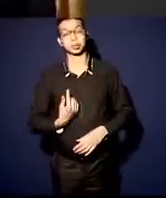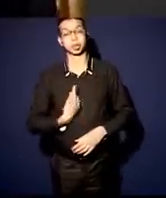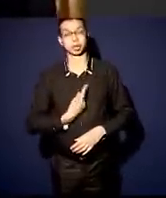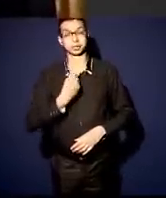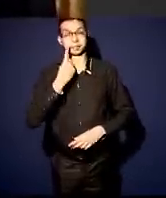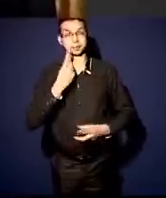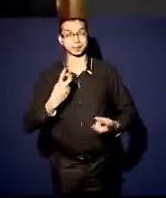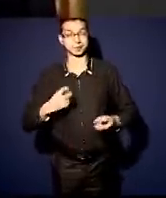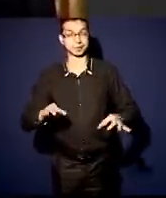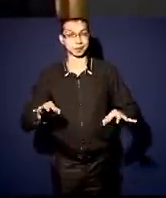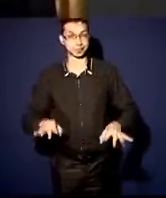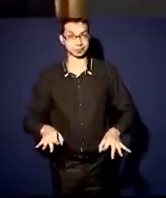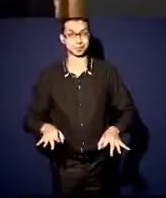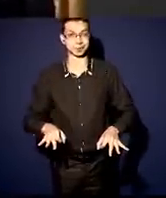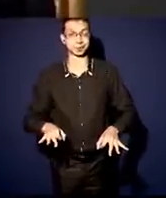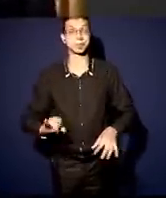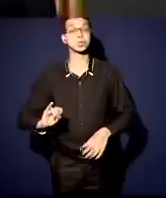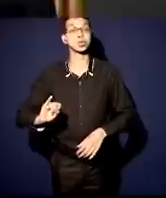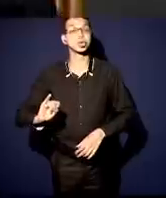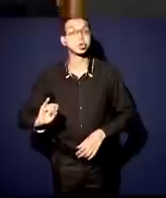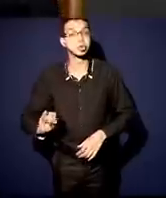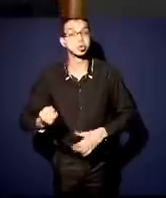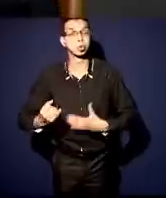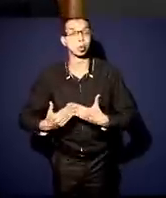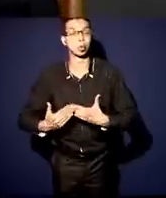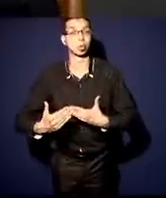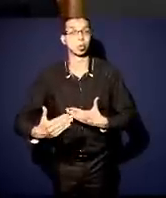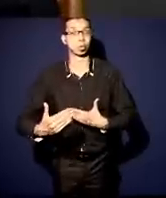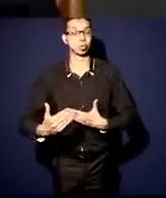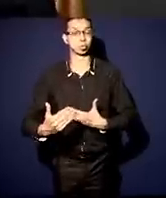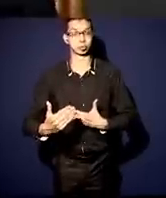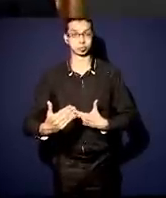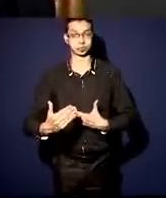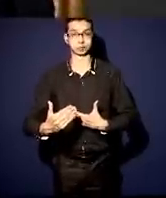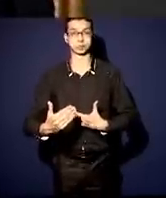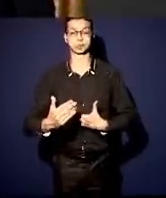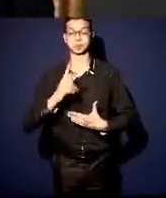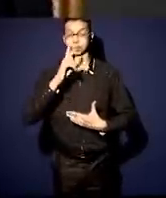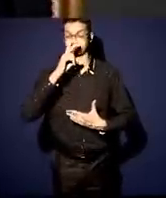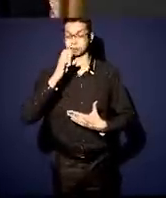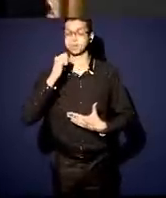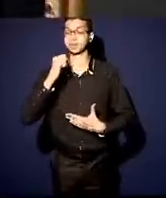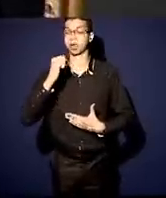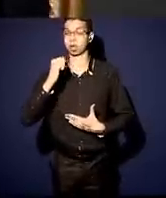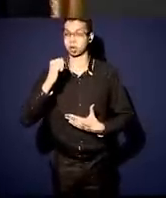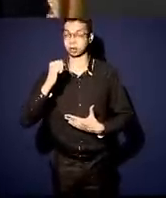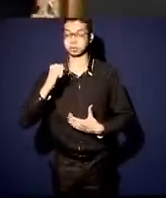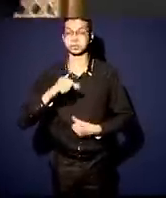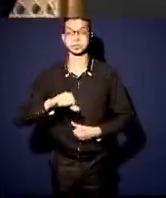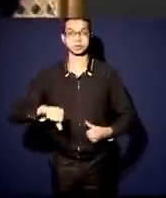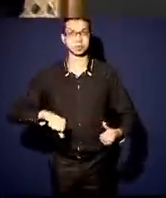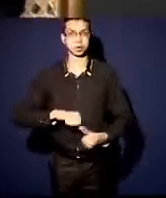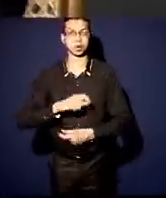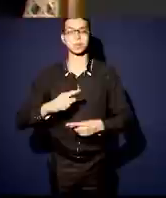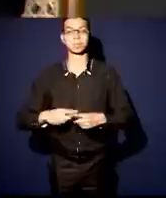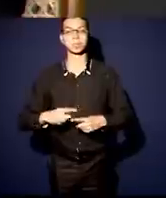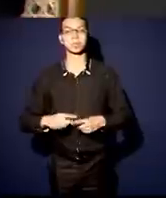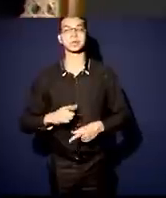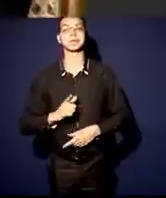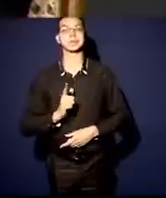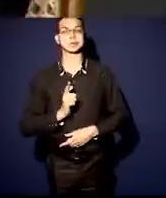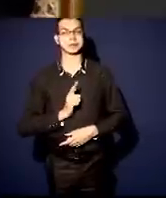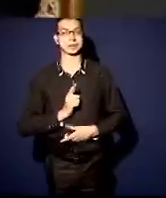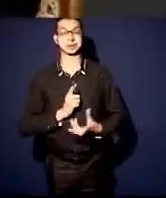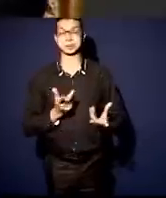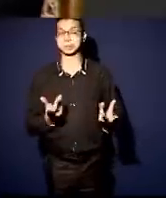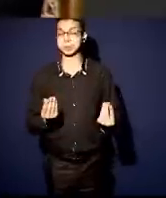pressões na taxa de juros de longo prazo razoavelmente fortes, né? Porque o que tem de balanço para se